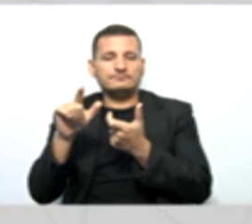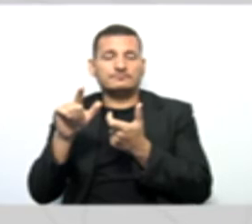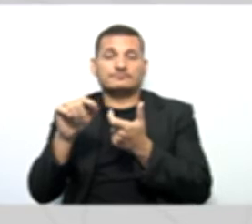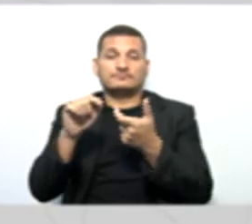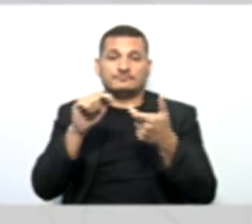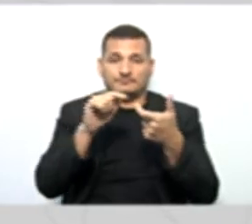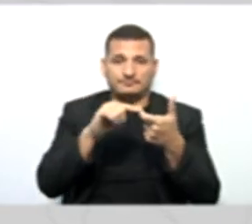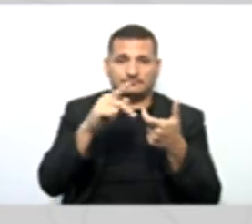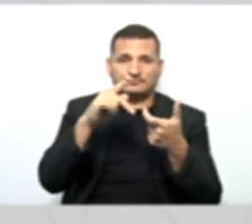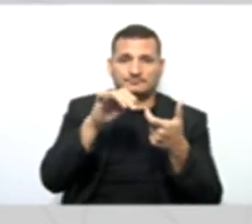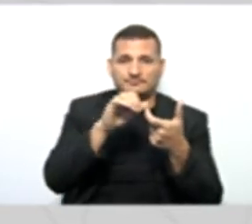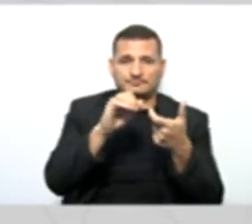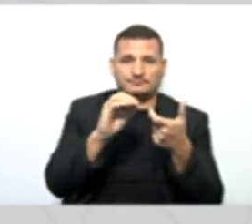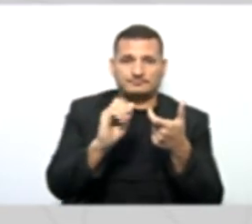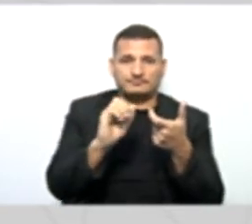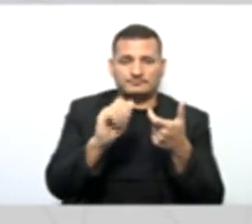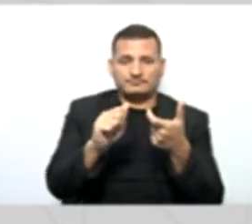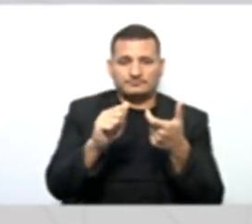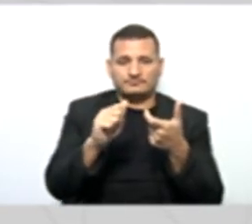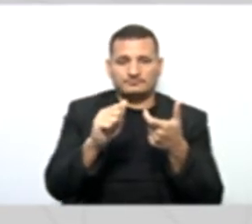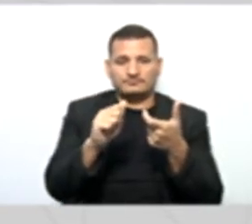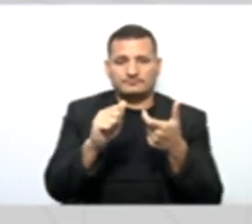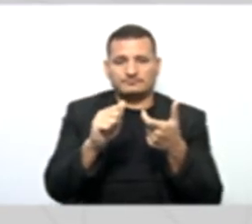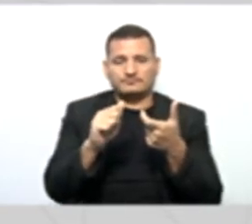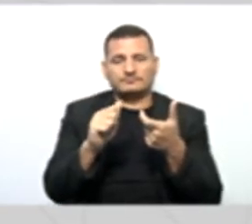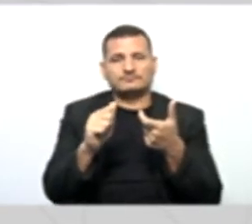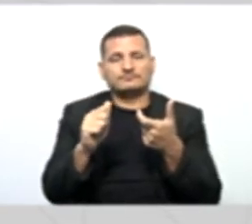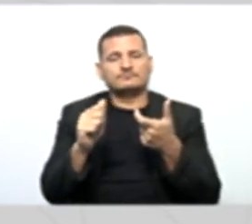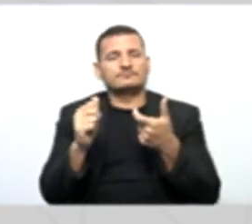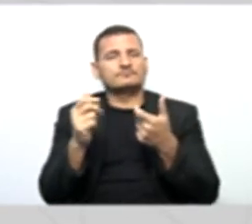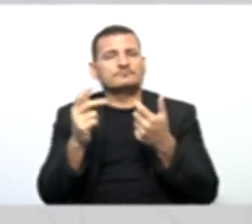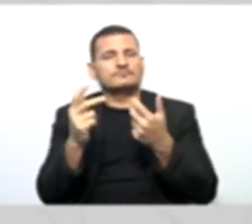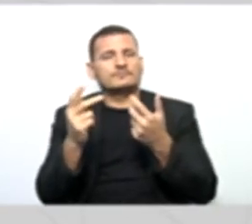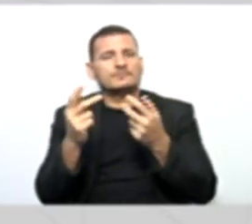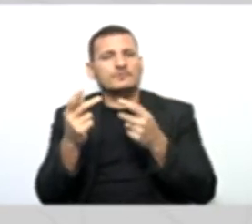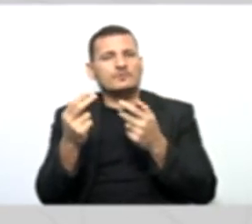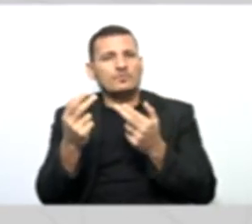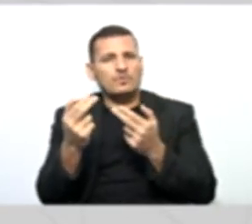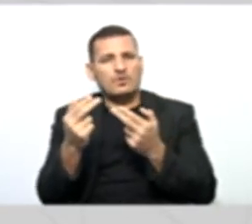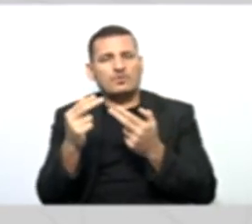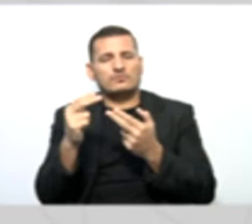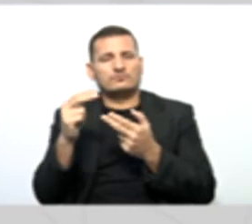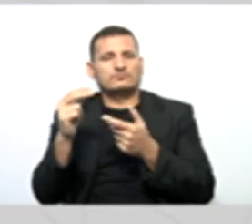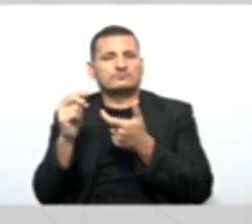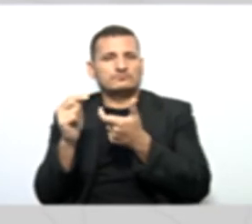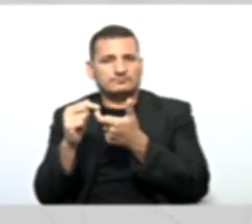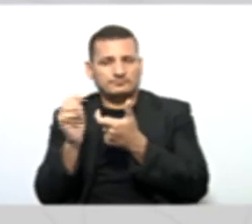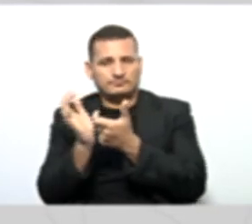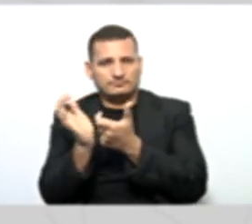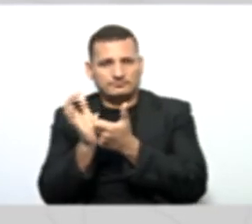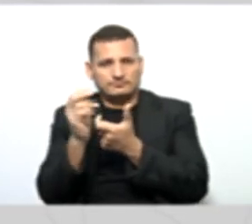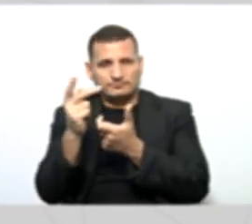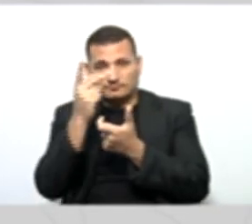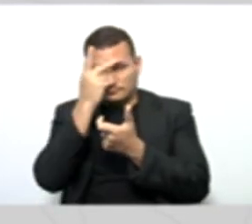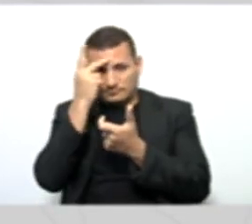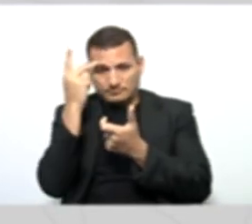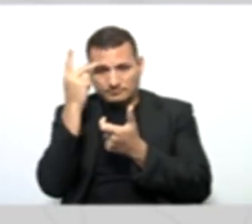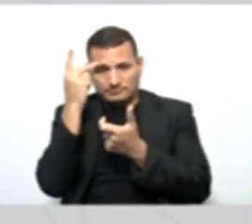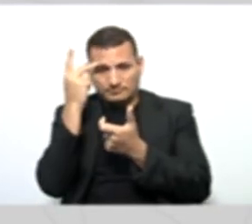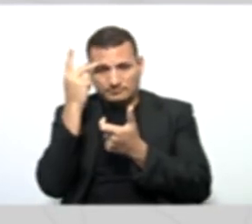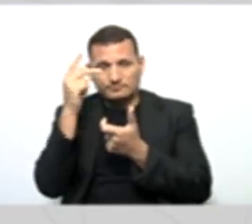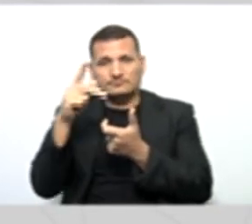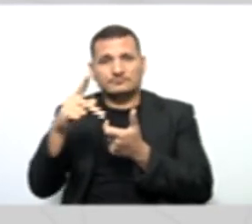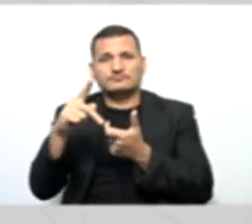pessoa vai ser igual a um objeto criado a partir da classe pessoa. Olha o pessoa com